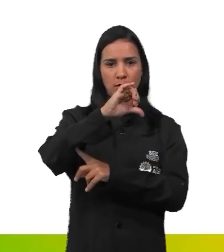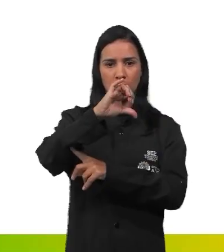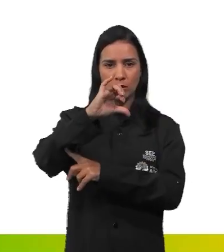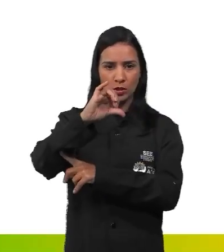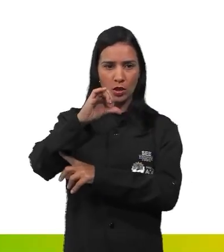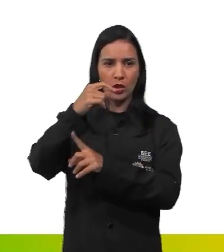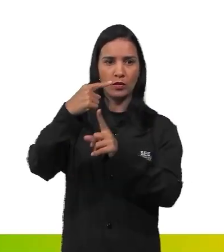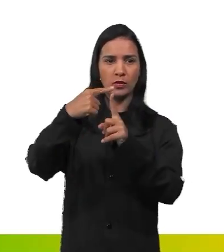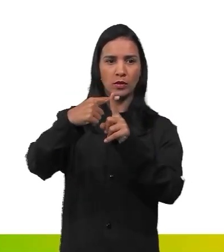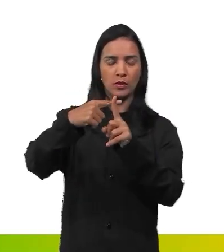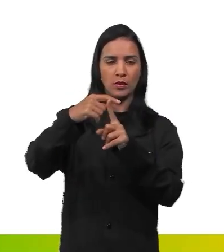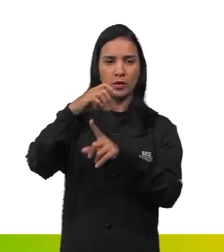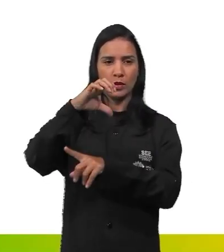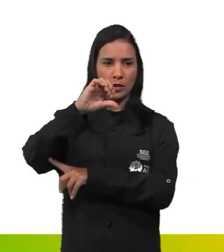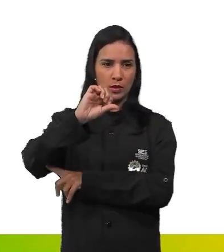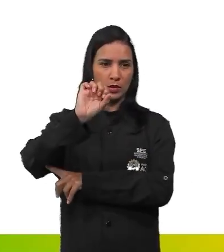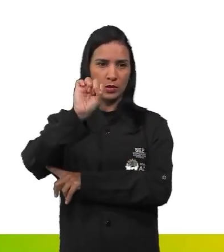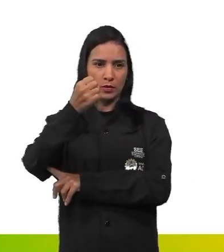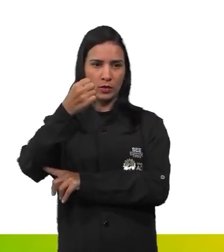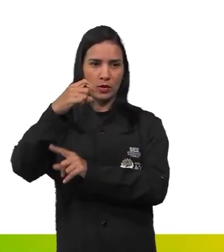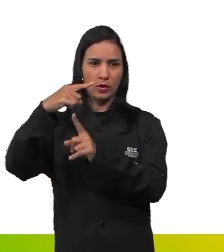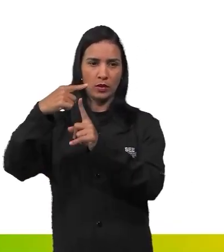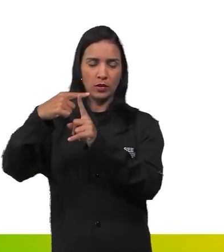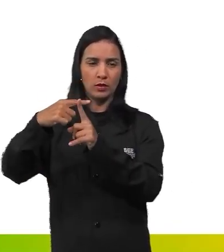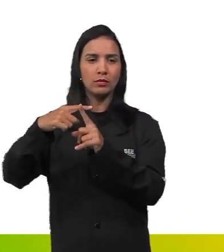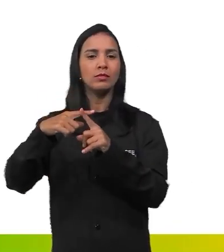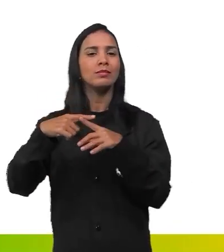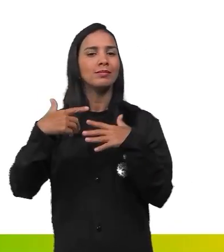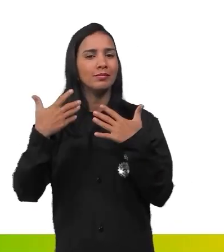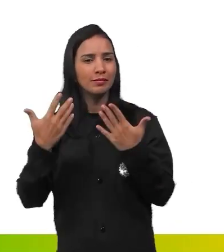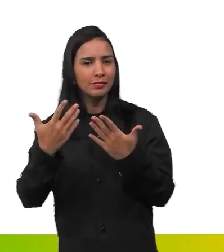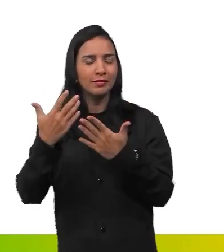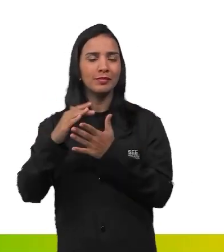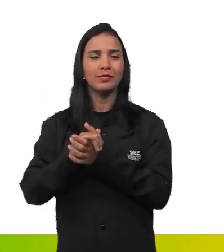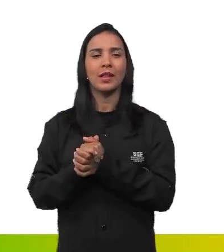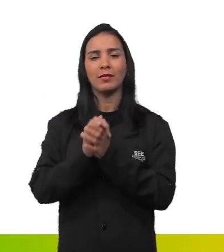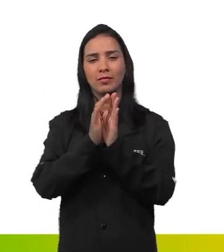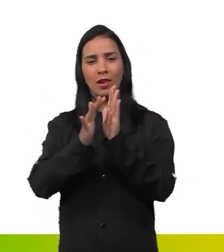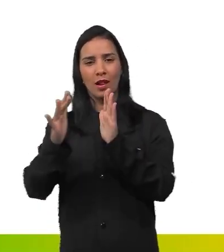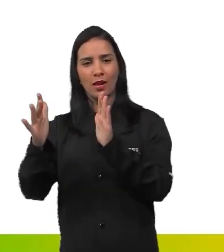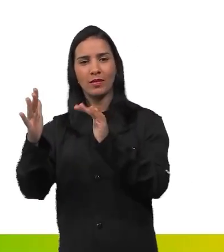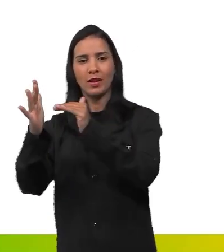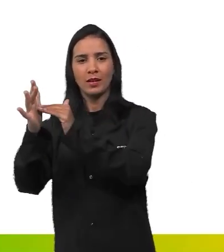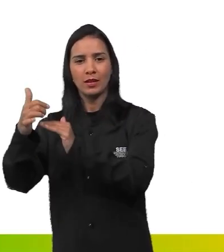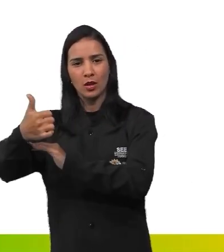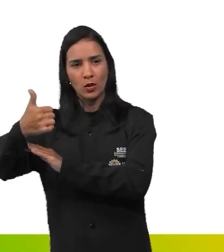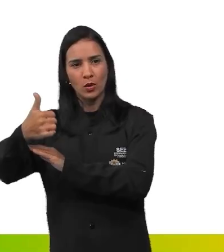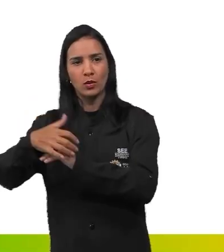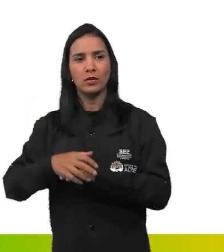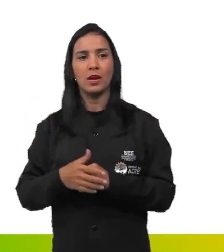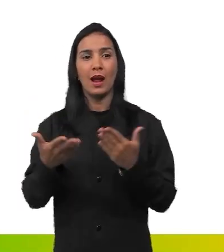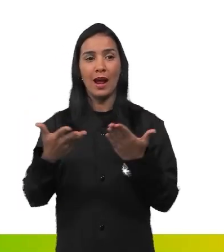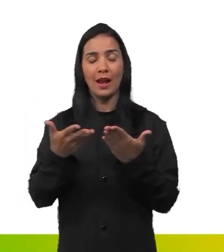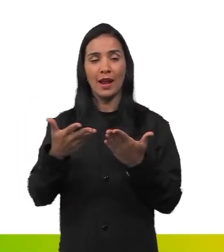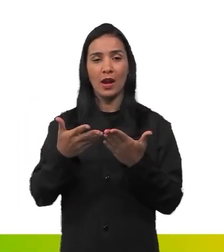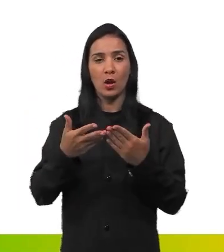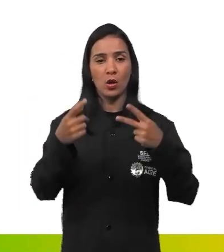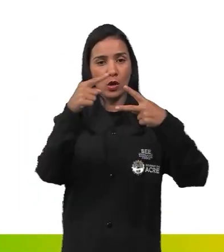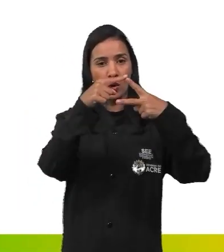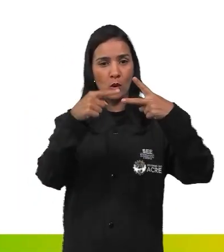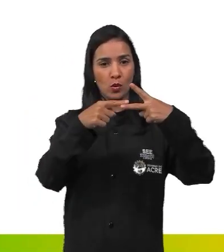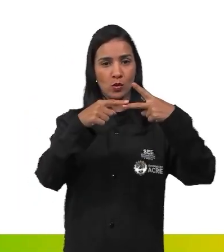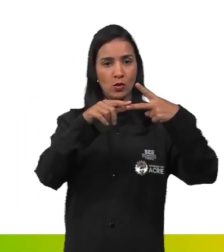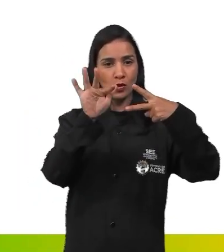diante até o 1. E agora ele somou assim, o primeiro de cima com o primeiro de baixo. Isso aqui dá